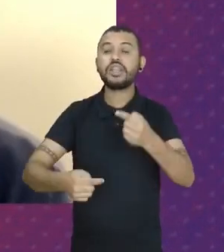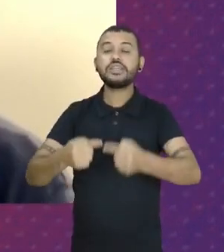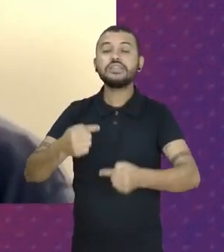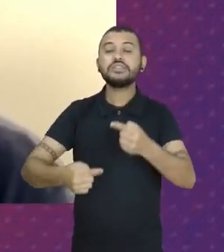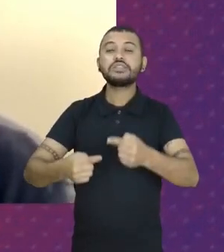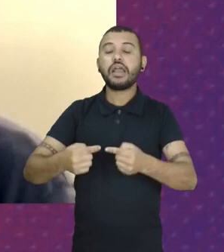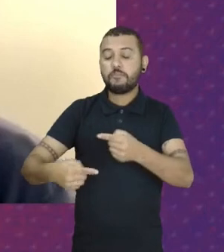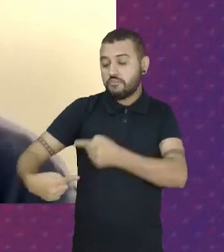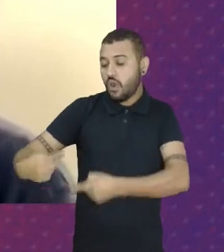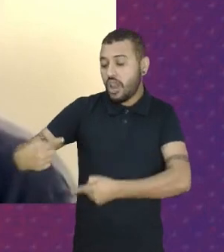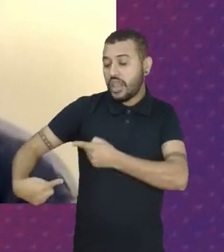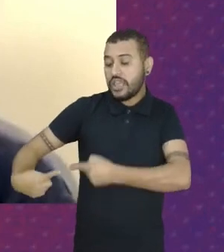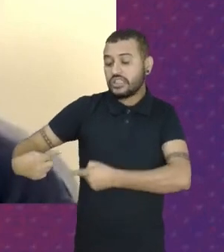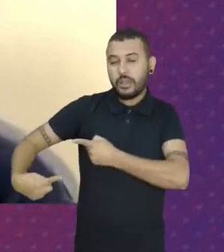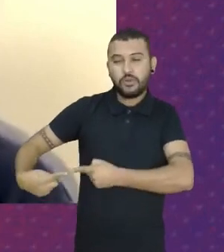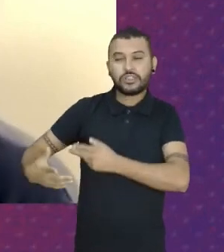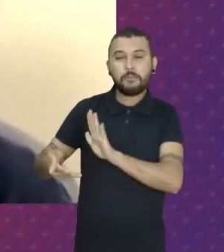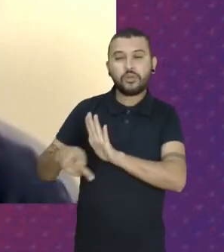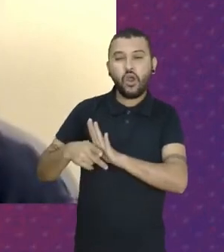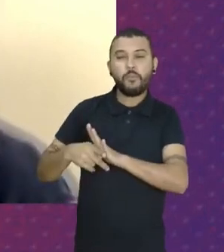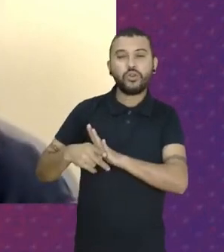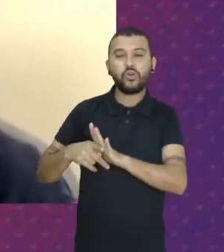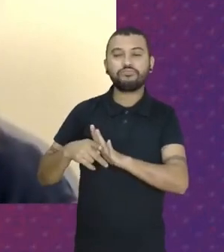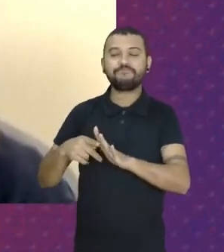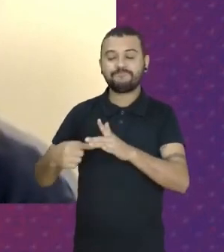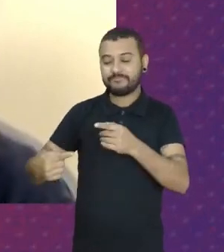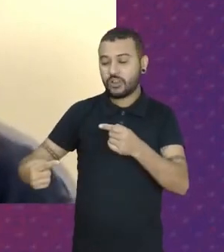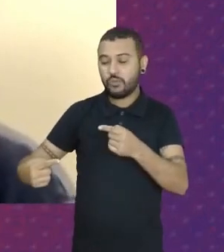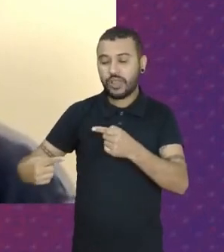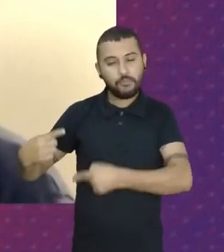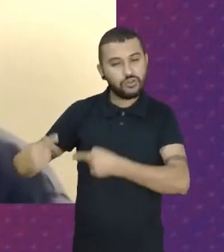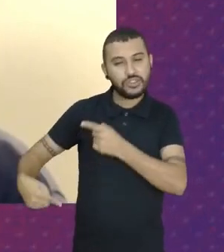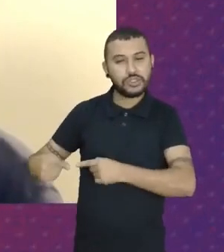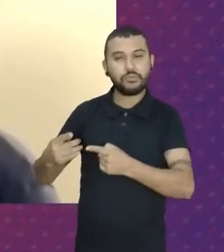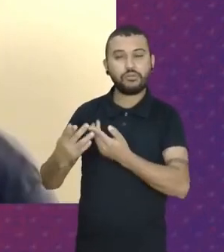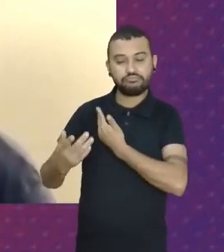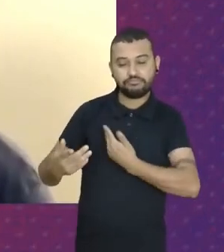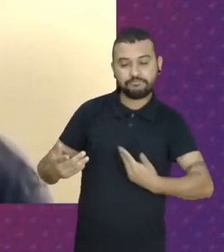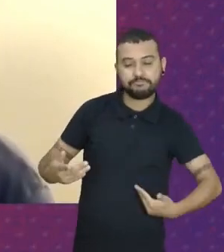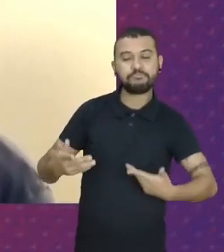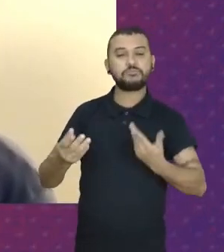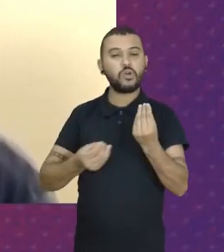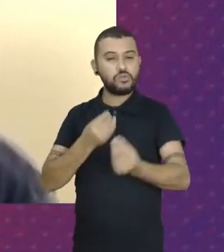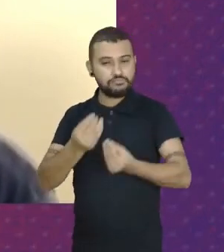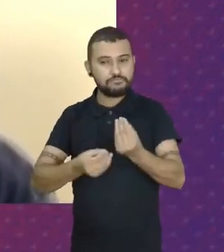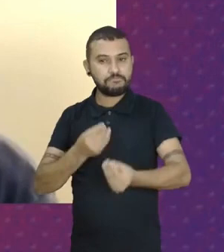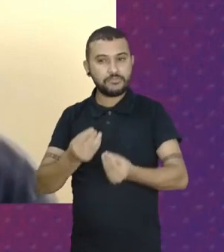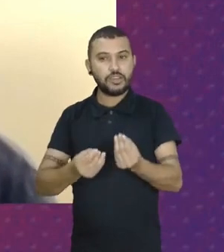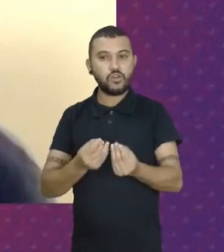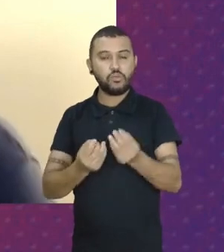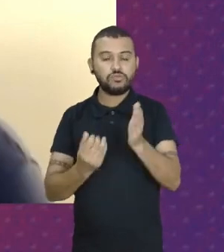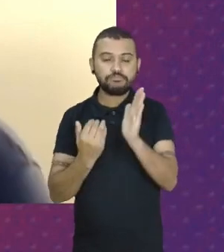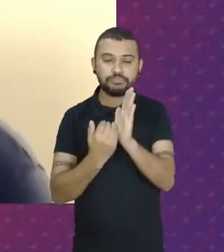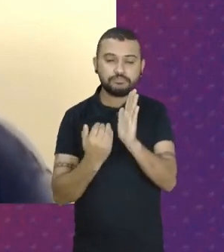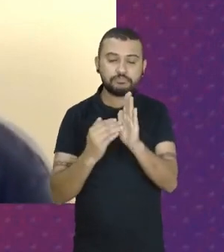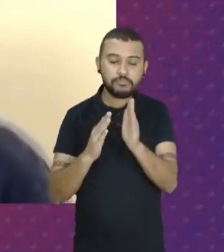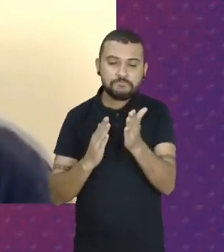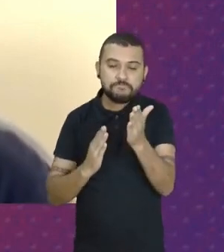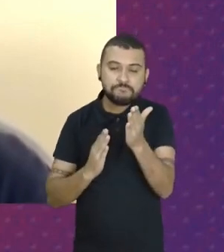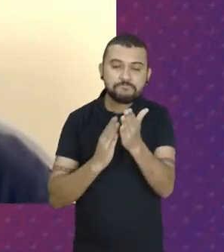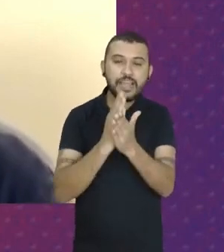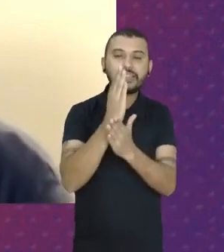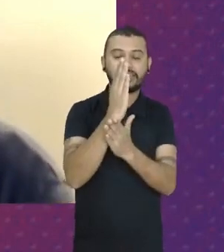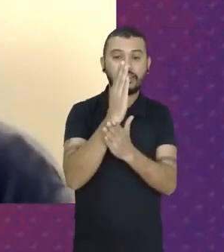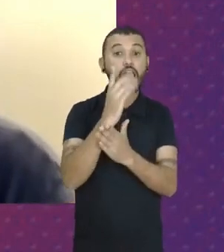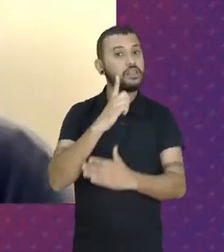um pouquinho do histórico, dos avanços que a gente teve na política de creches, mas também dos